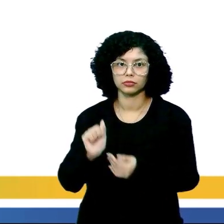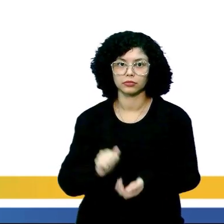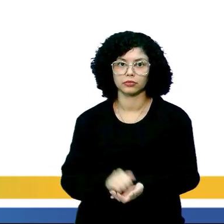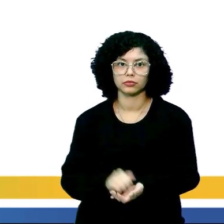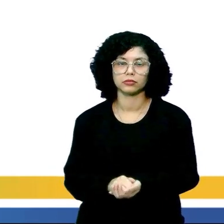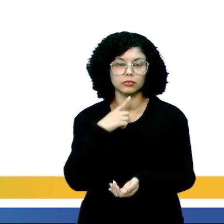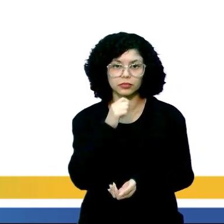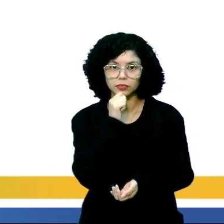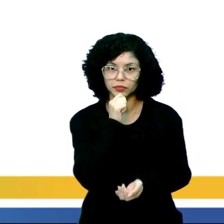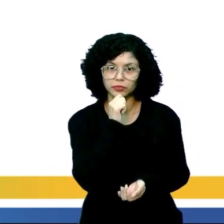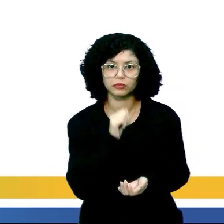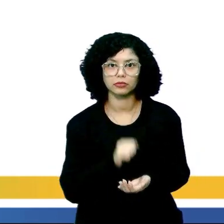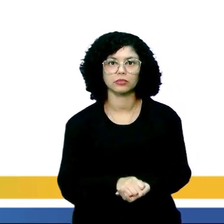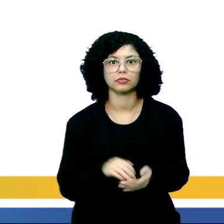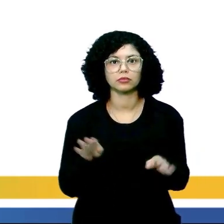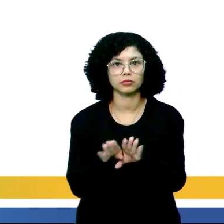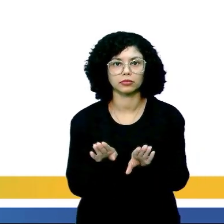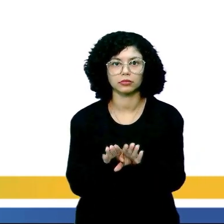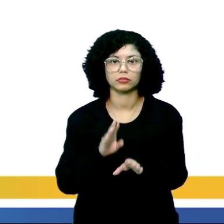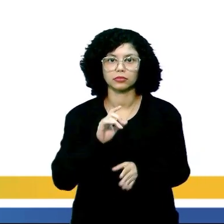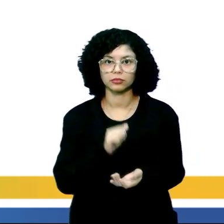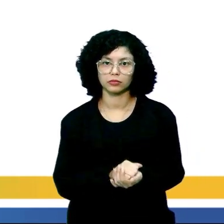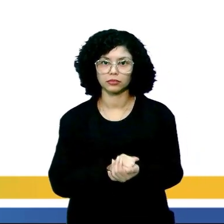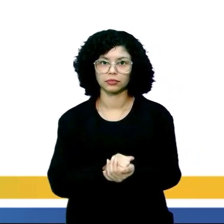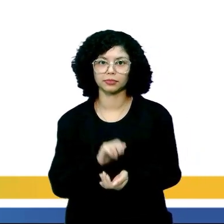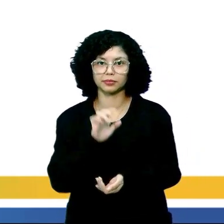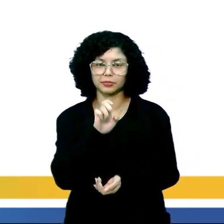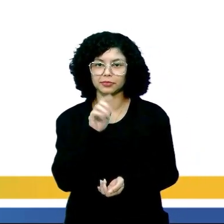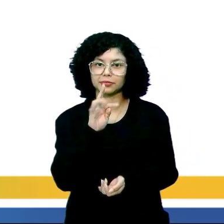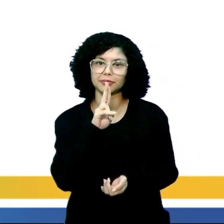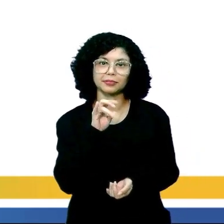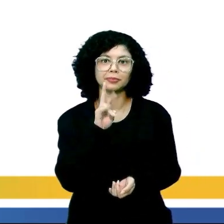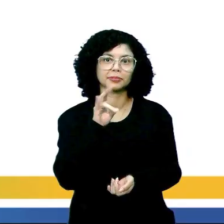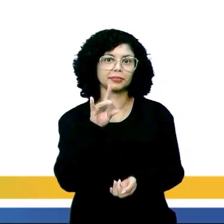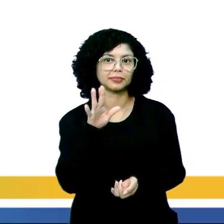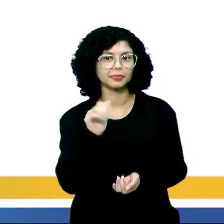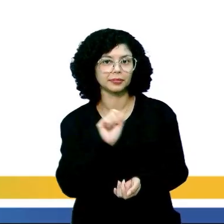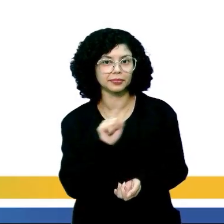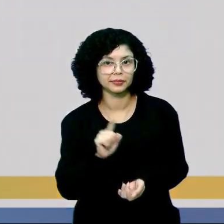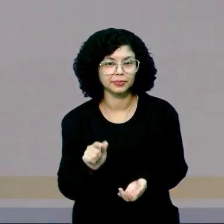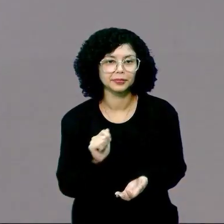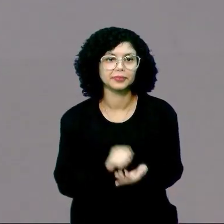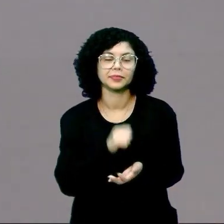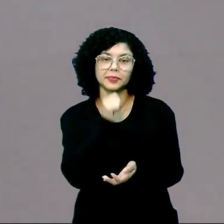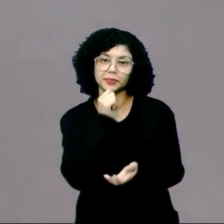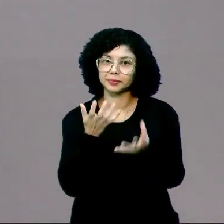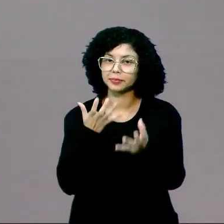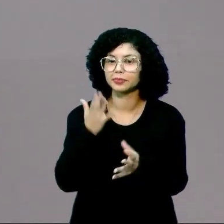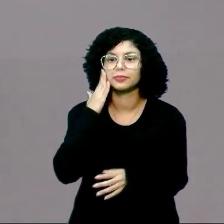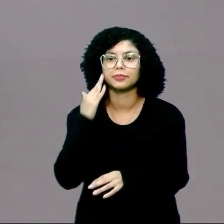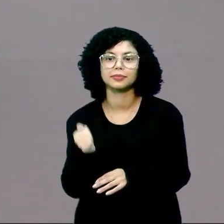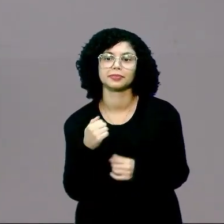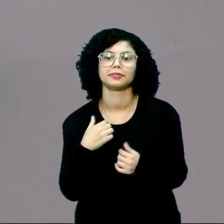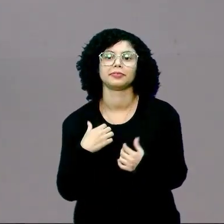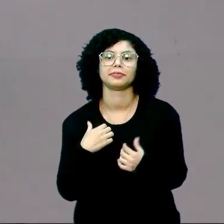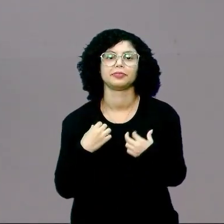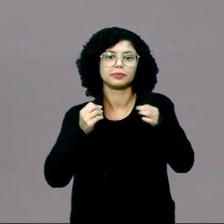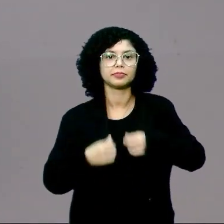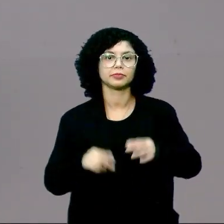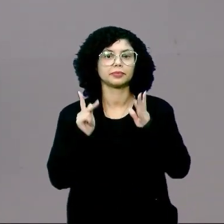E ainda afirma mais, ó, o ator venezuelano Edgar Ramírez, então ele quer saber